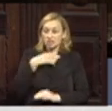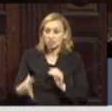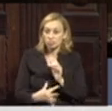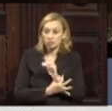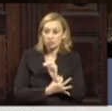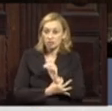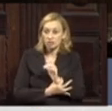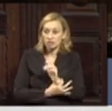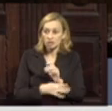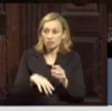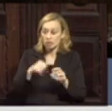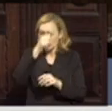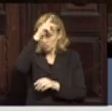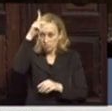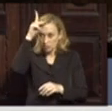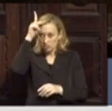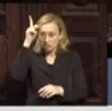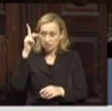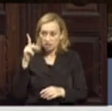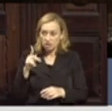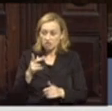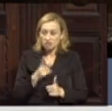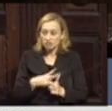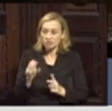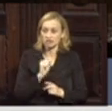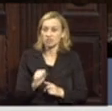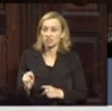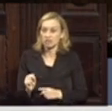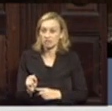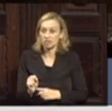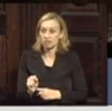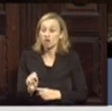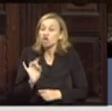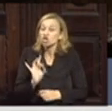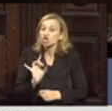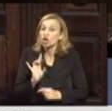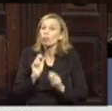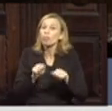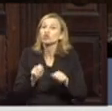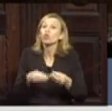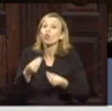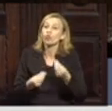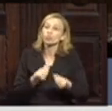absolutamente nada foi feito. Não querem os deputados ditar os rumos